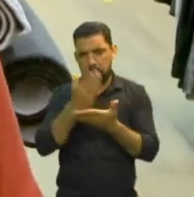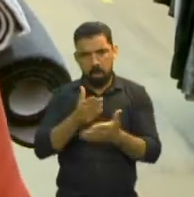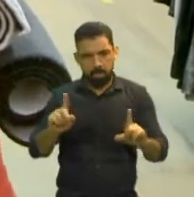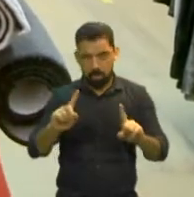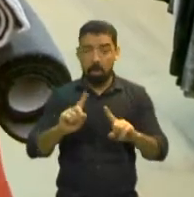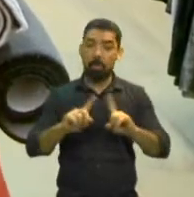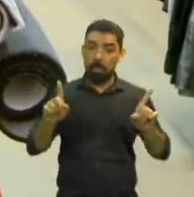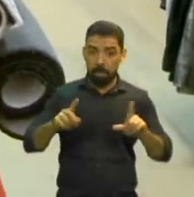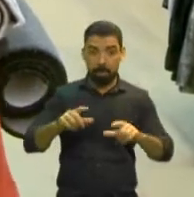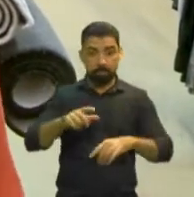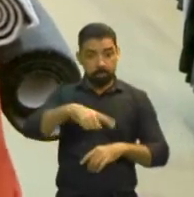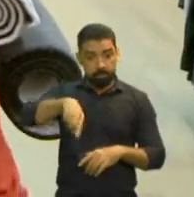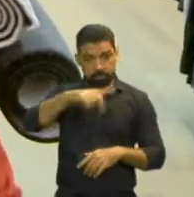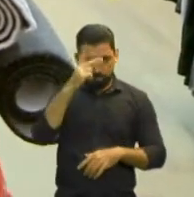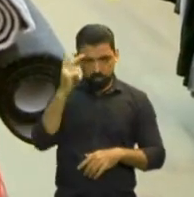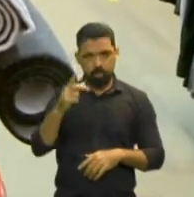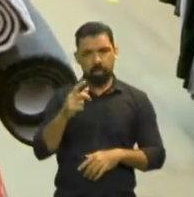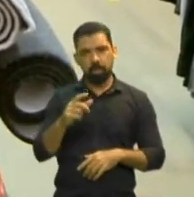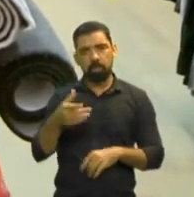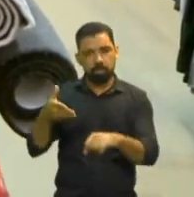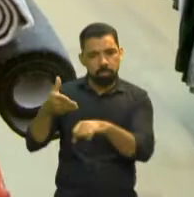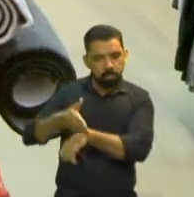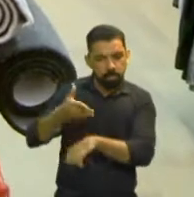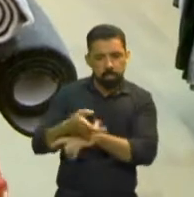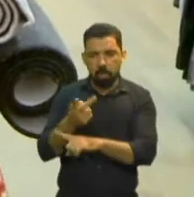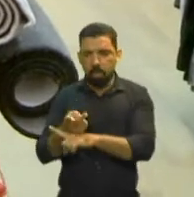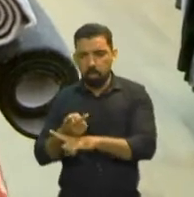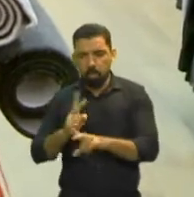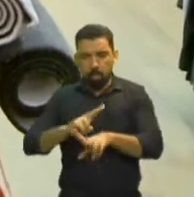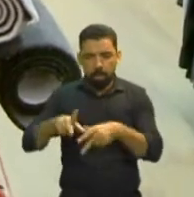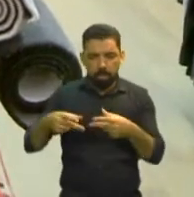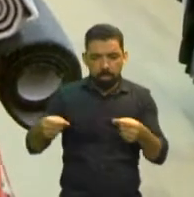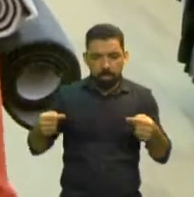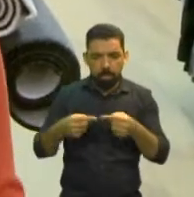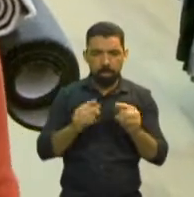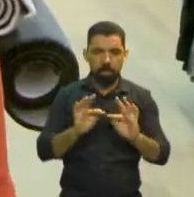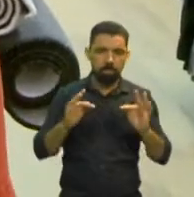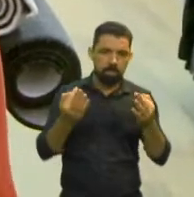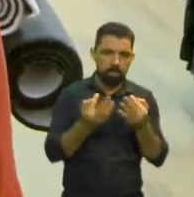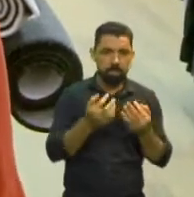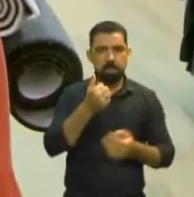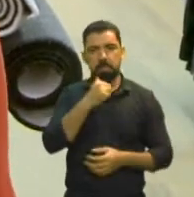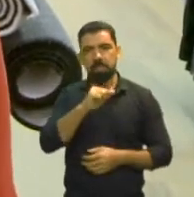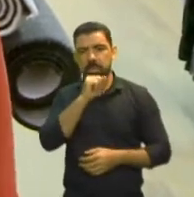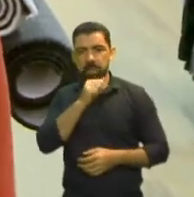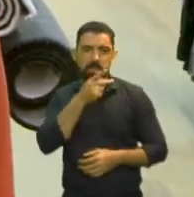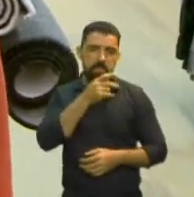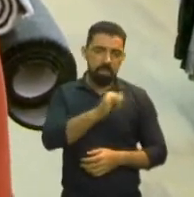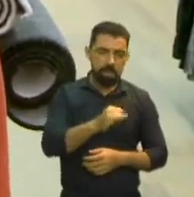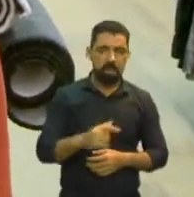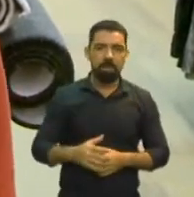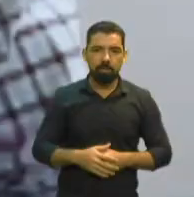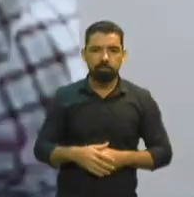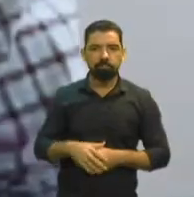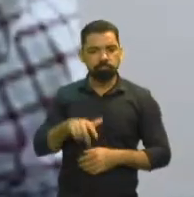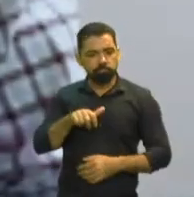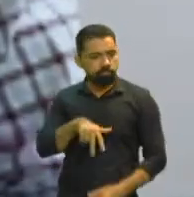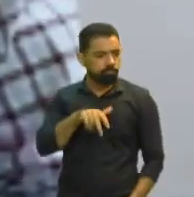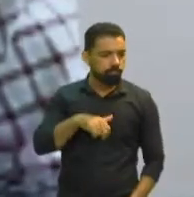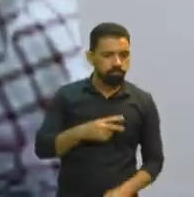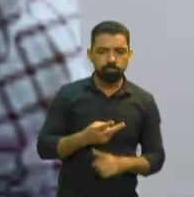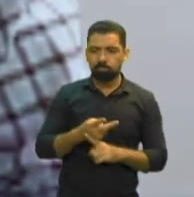realmente está chegando, buscando aquele presentinho para a família, para o pai, para a mãe. Chega de mansinho, devagarinho.